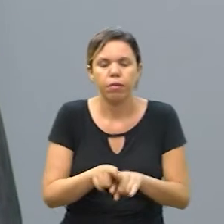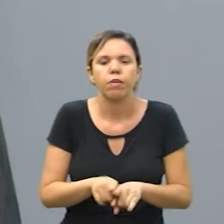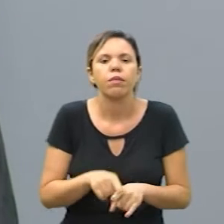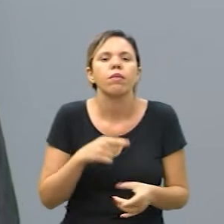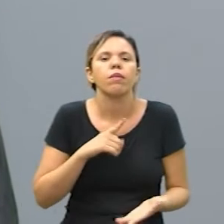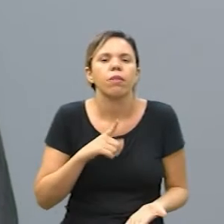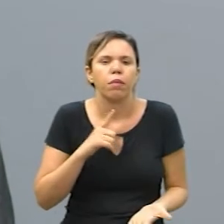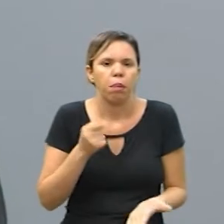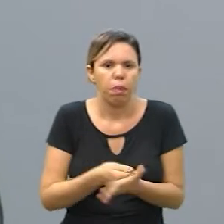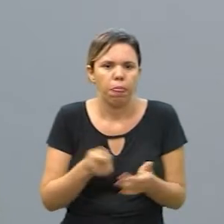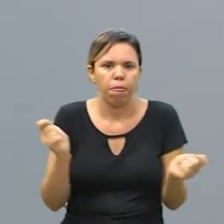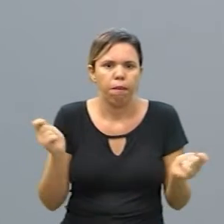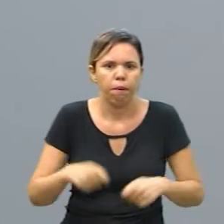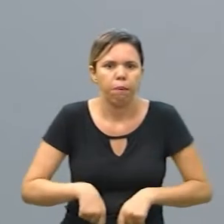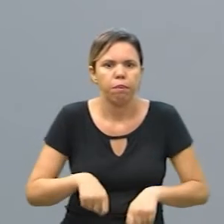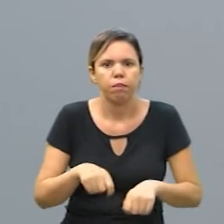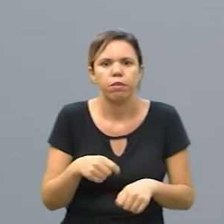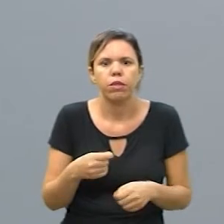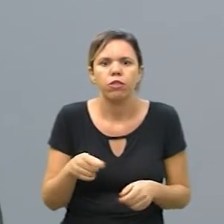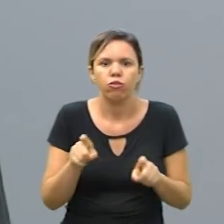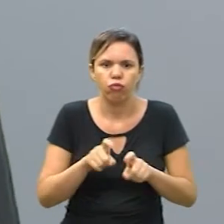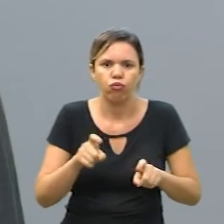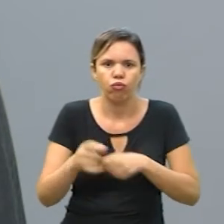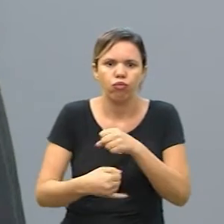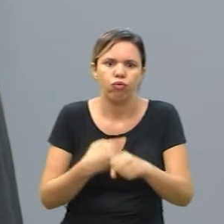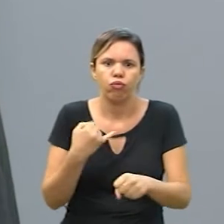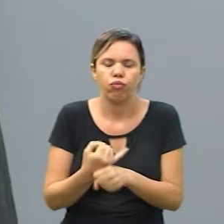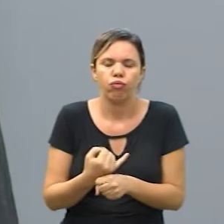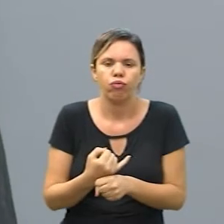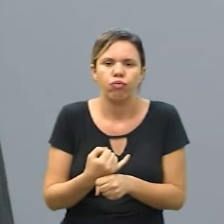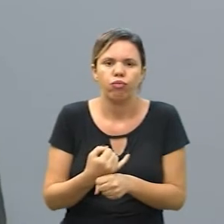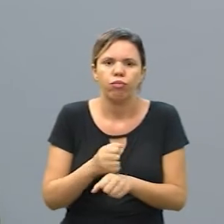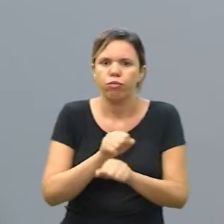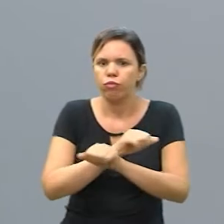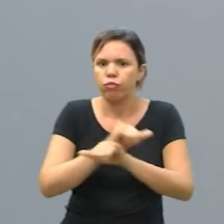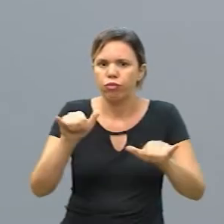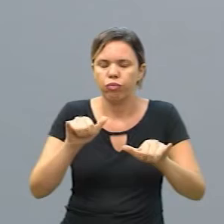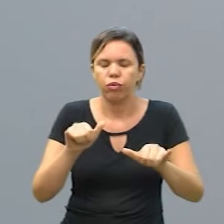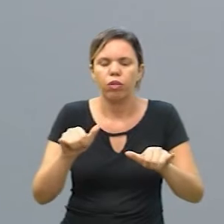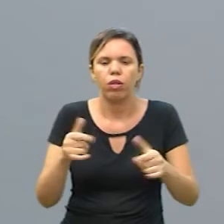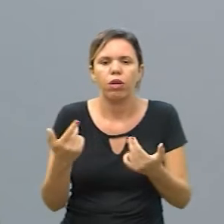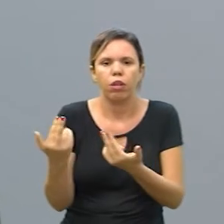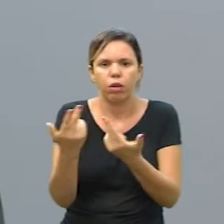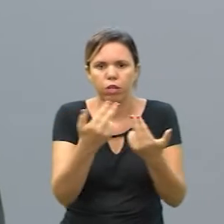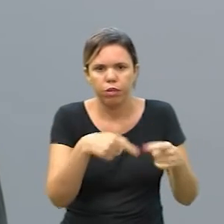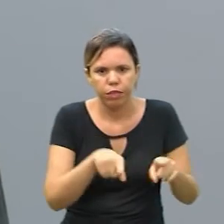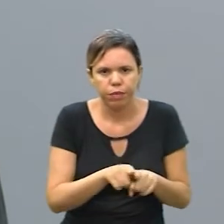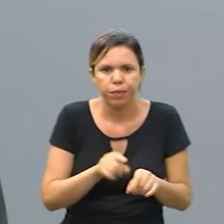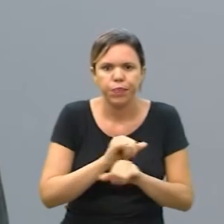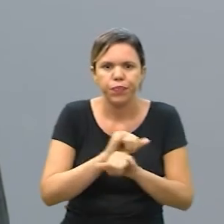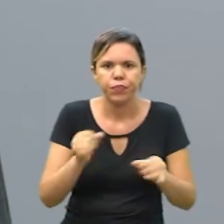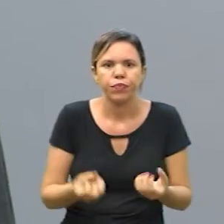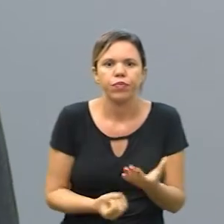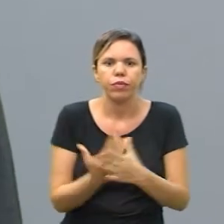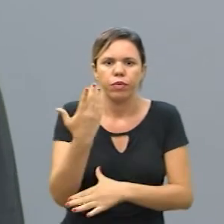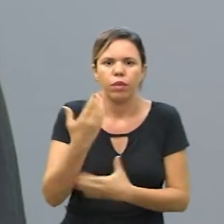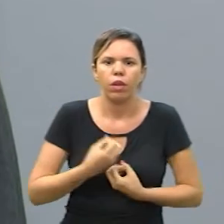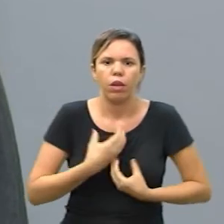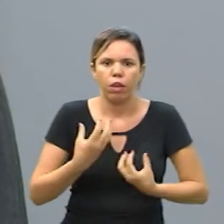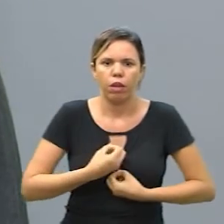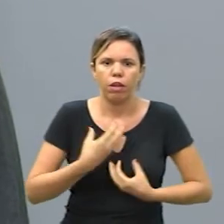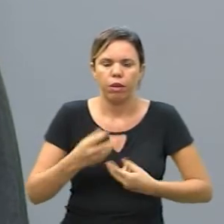divulgando. E também existe a possibilidade de forma digital, a gente está viralizando esse tipo de